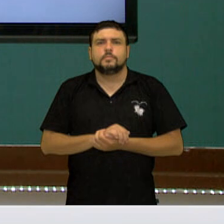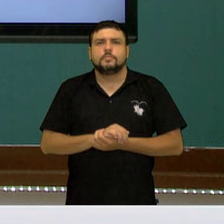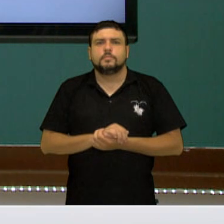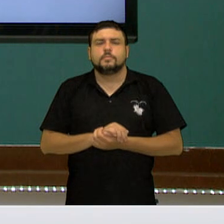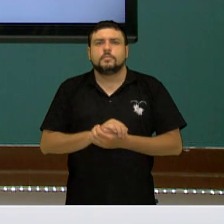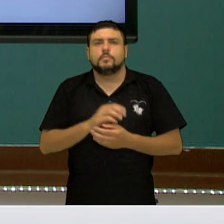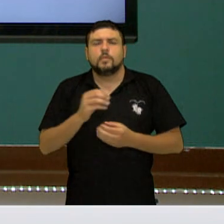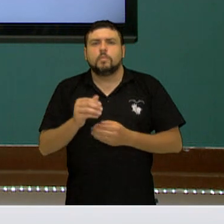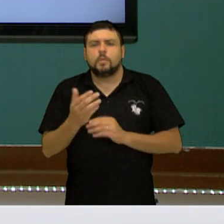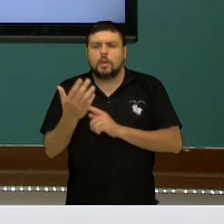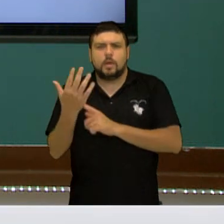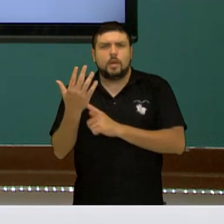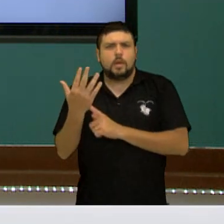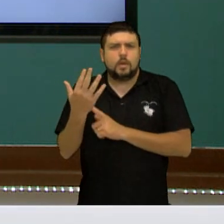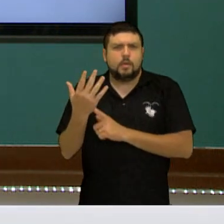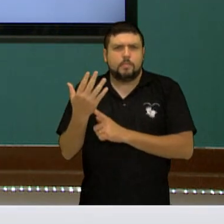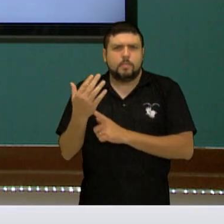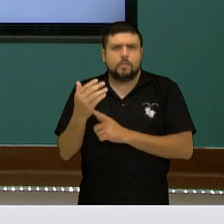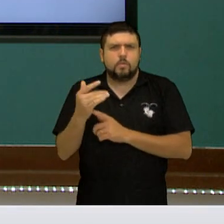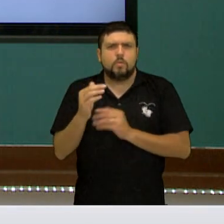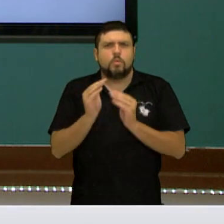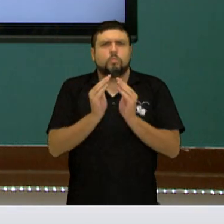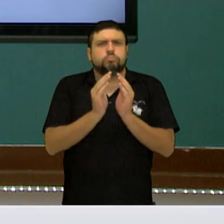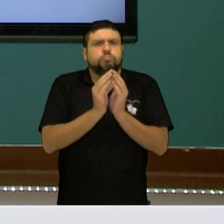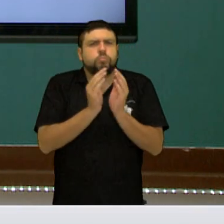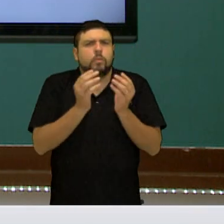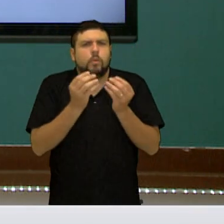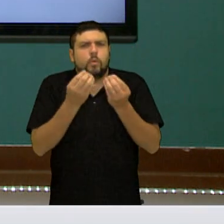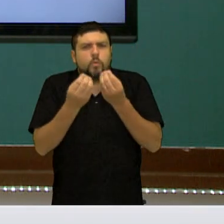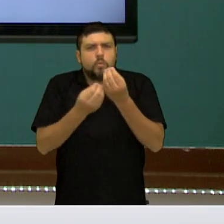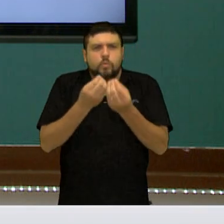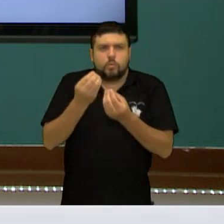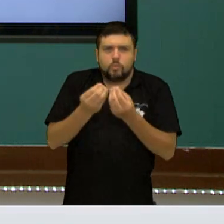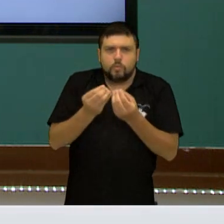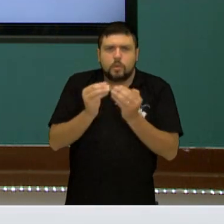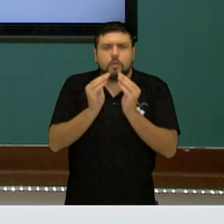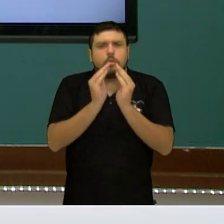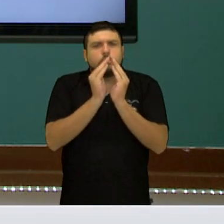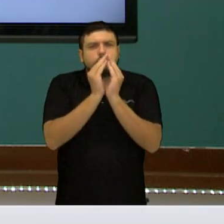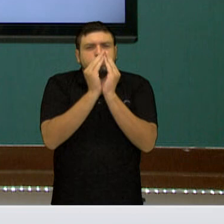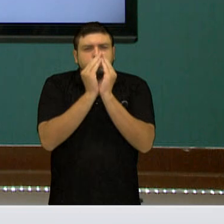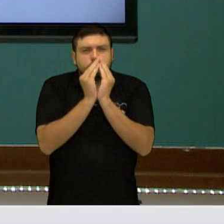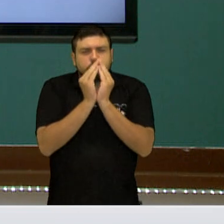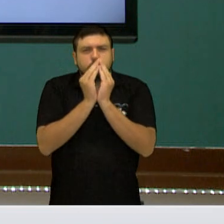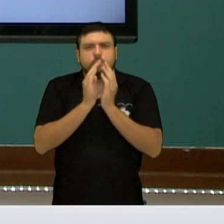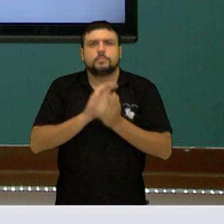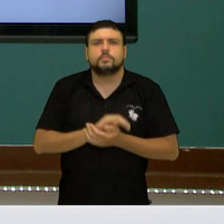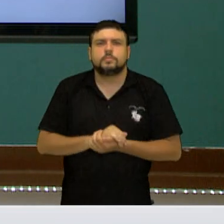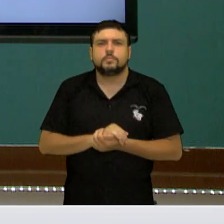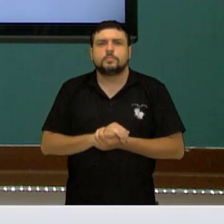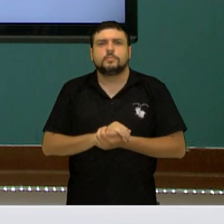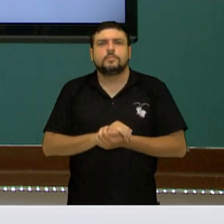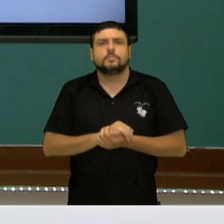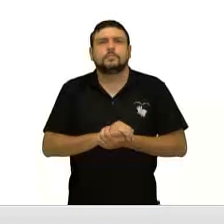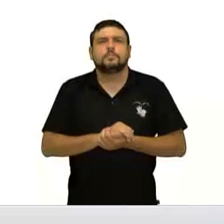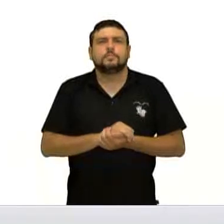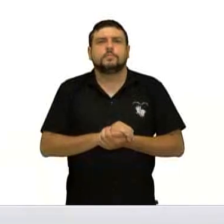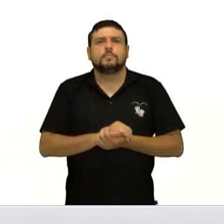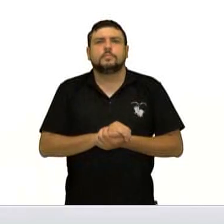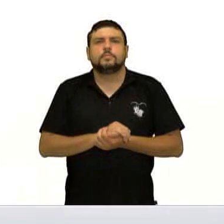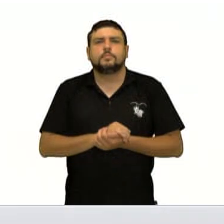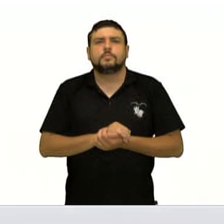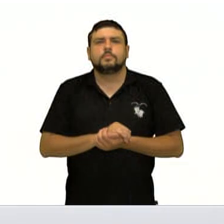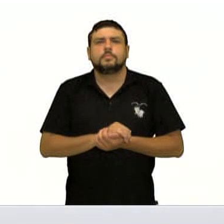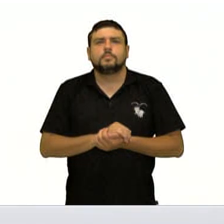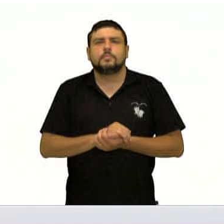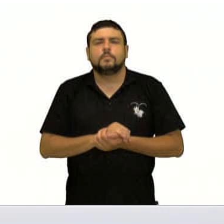mãos em forma de concha na Zâmbia. Então, as palmas das mãos, elas vão fazer uma conchinha assim, ó. Vamos ler aqui? Para dizer